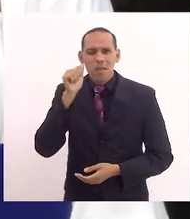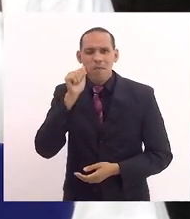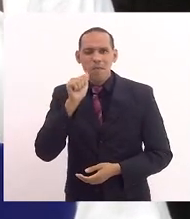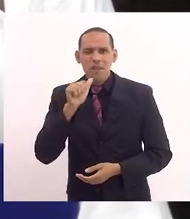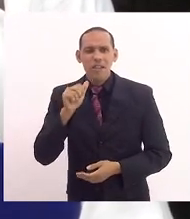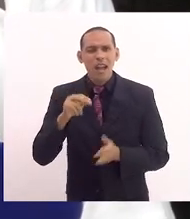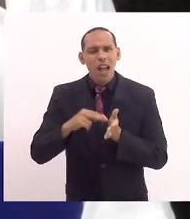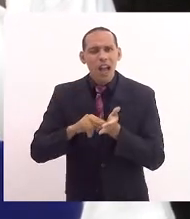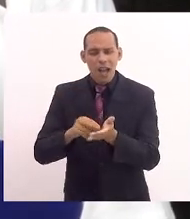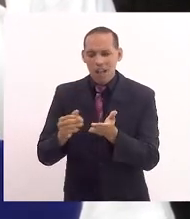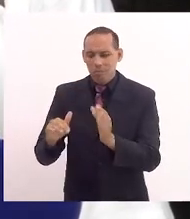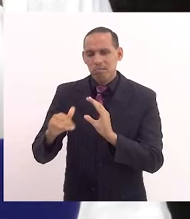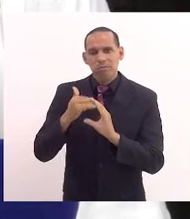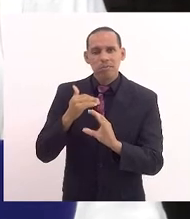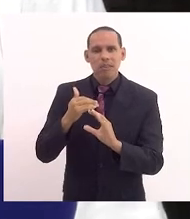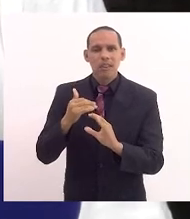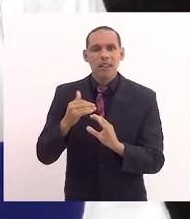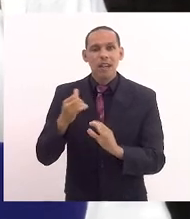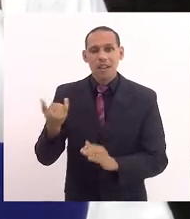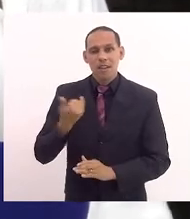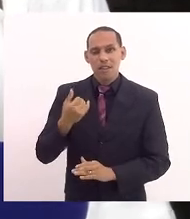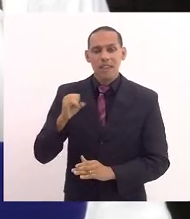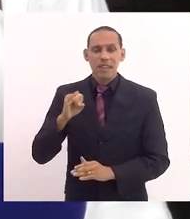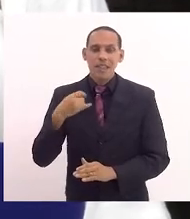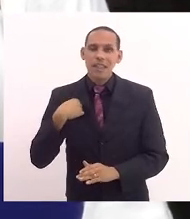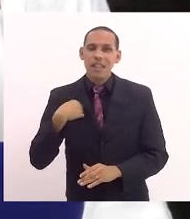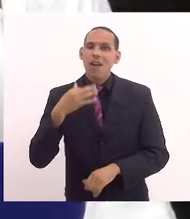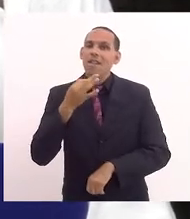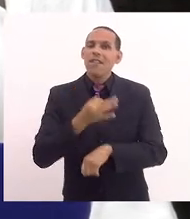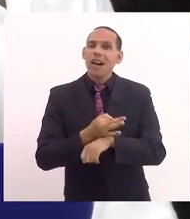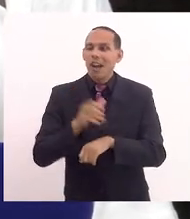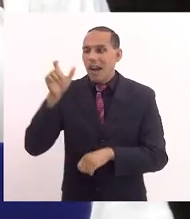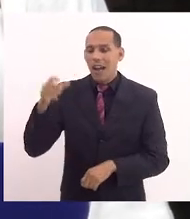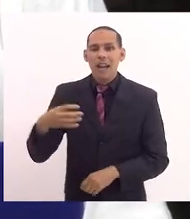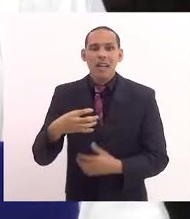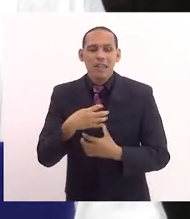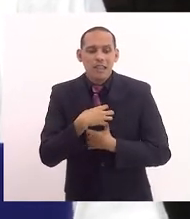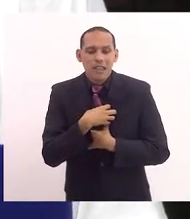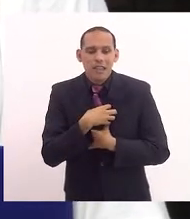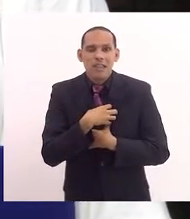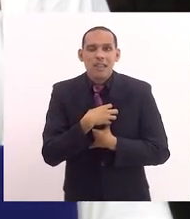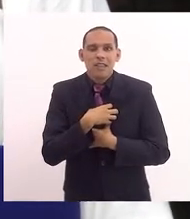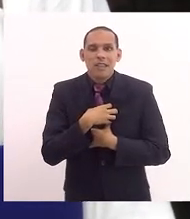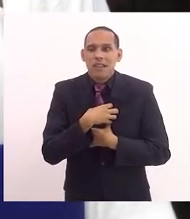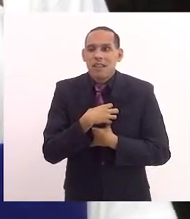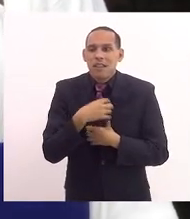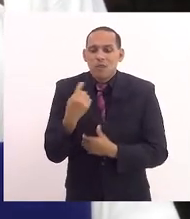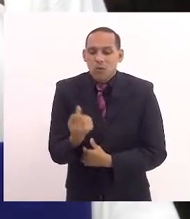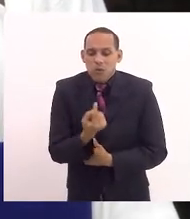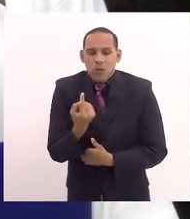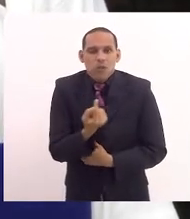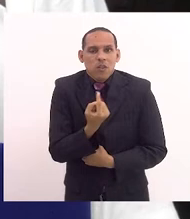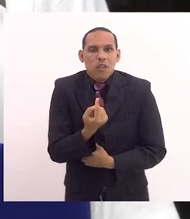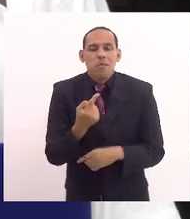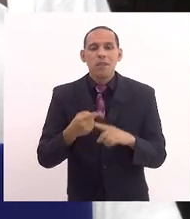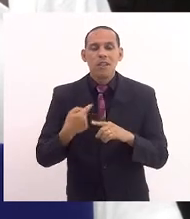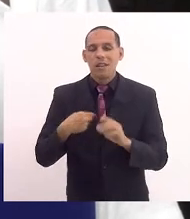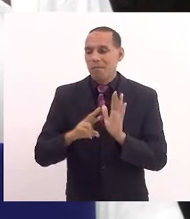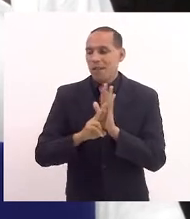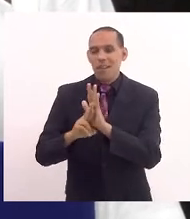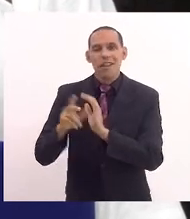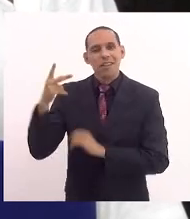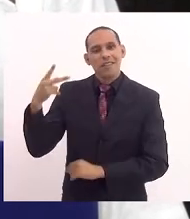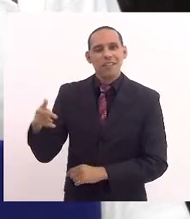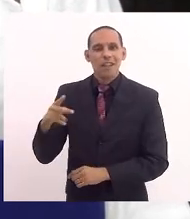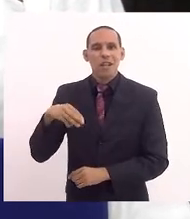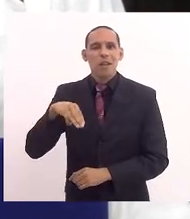quando eu faltava aula, ela se sentia desprotegida, porque eu era a referência dela na sala de aula. O nome